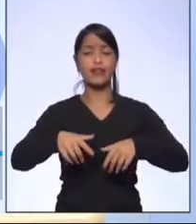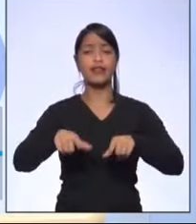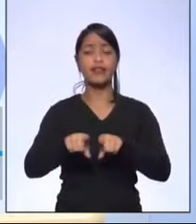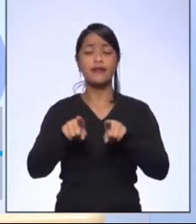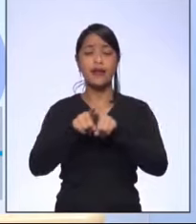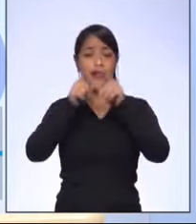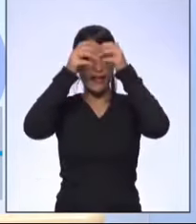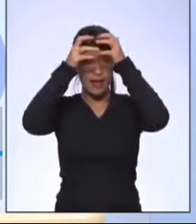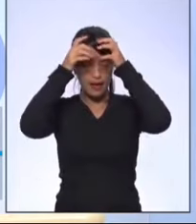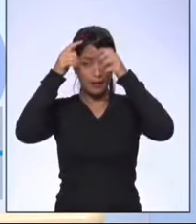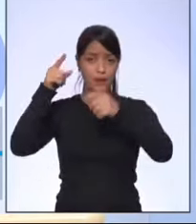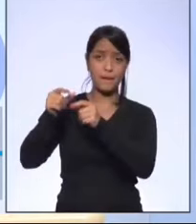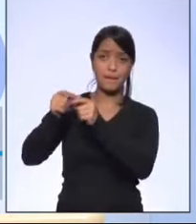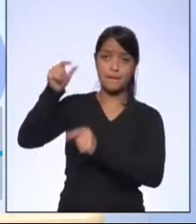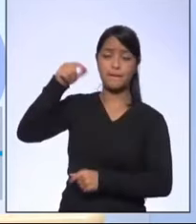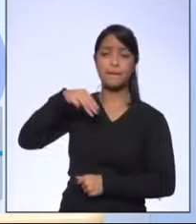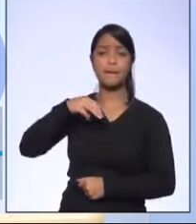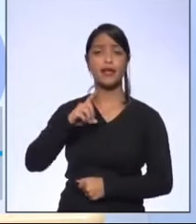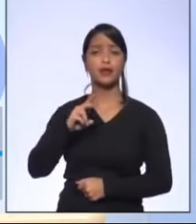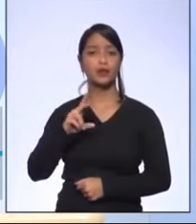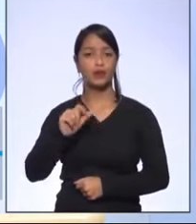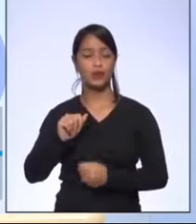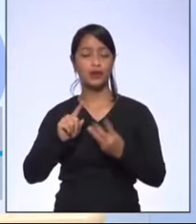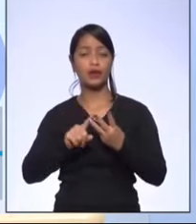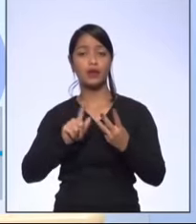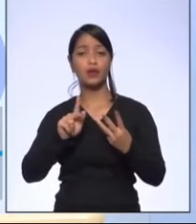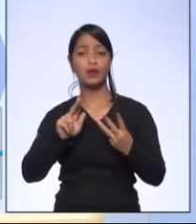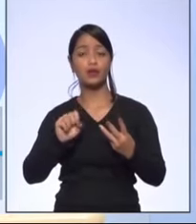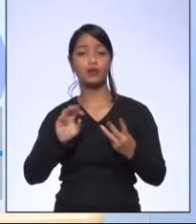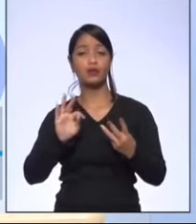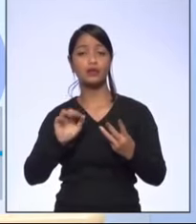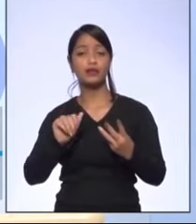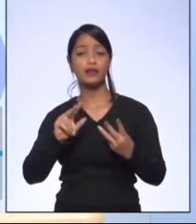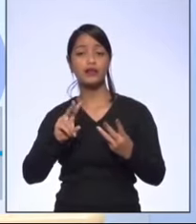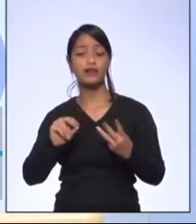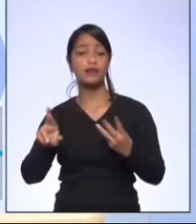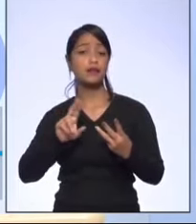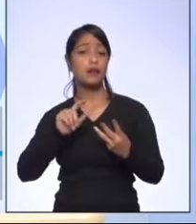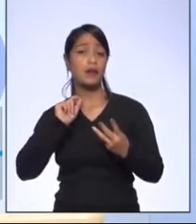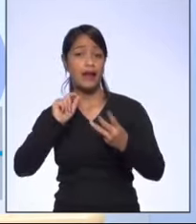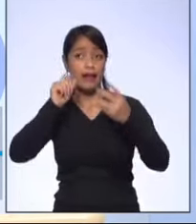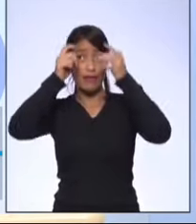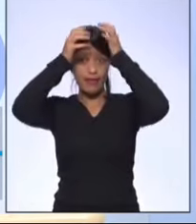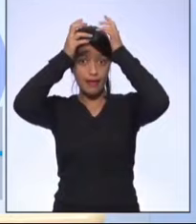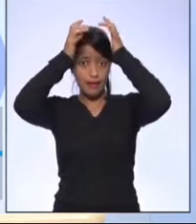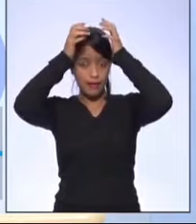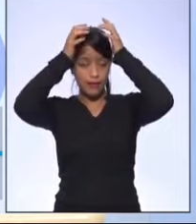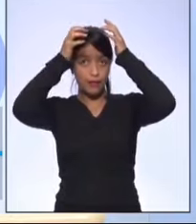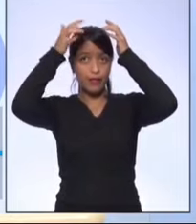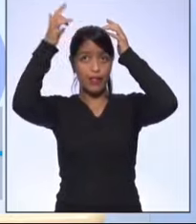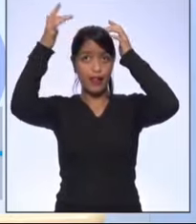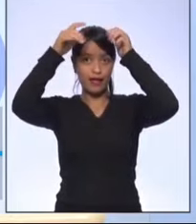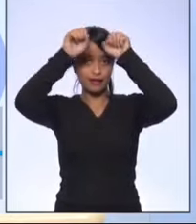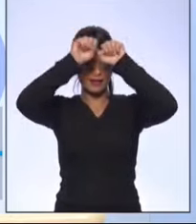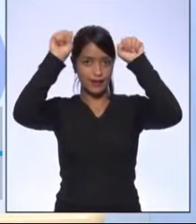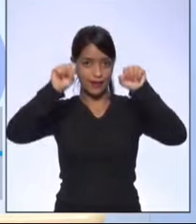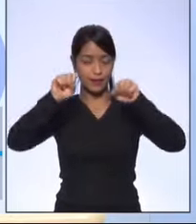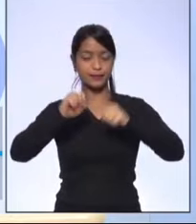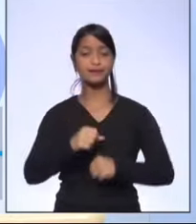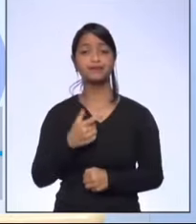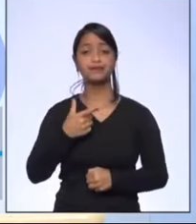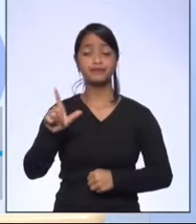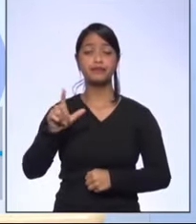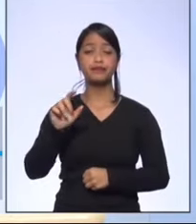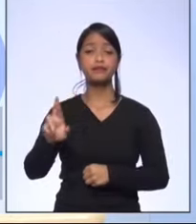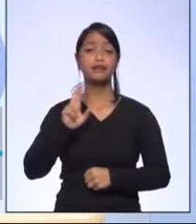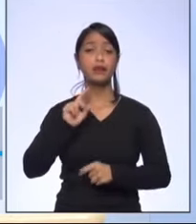também, sistema cerebral. Cerebral. Olha só, a Ana Clara, professora de Joel. Sistema nervoso